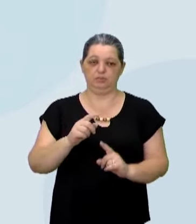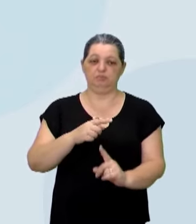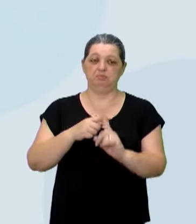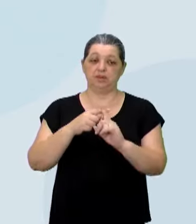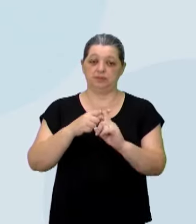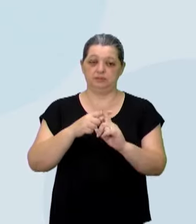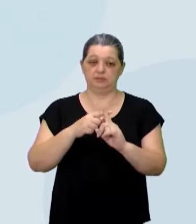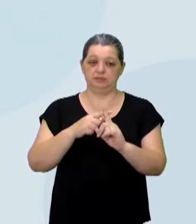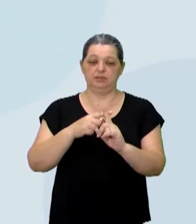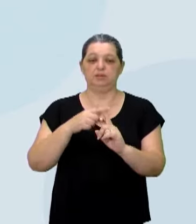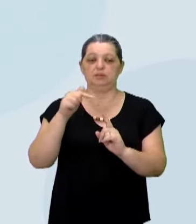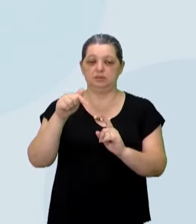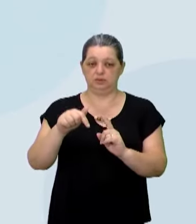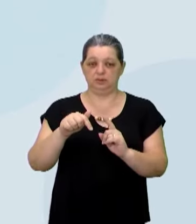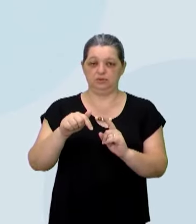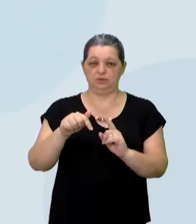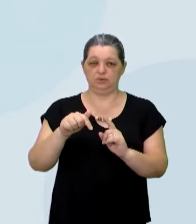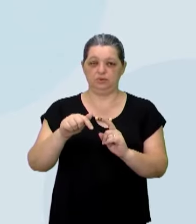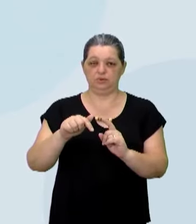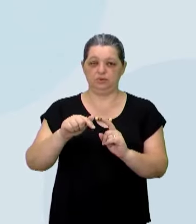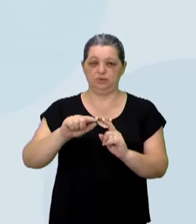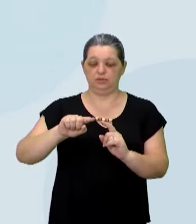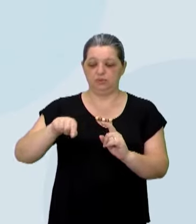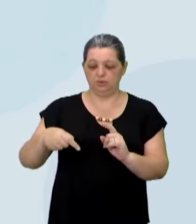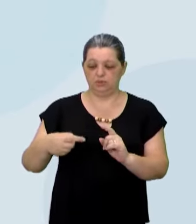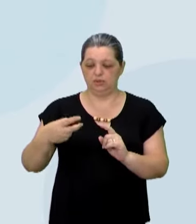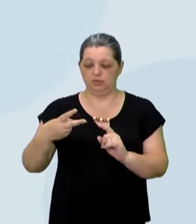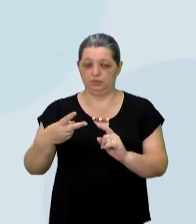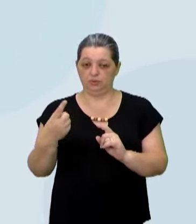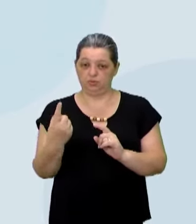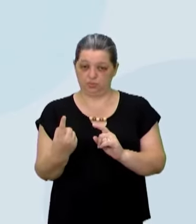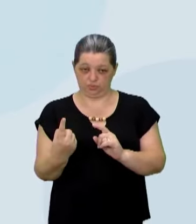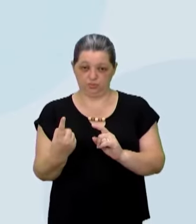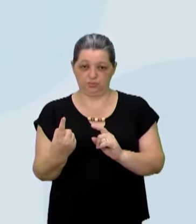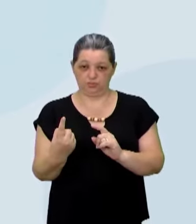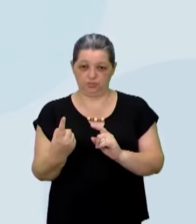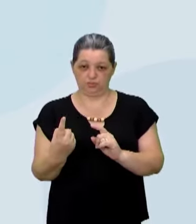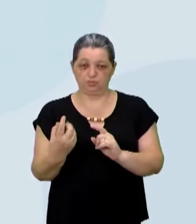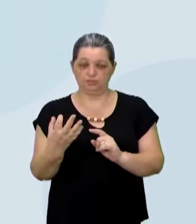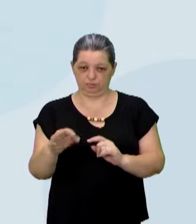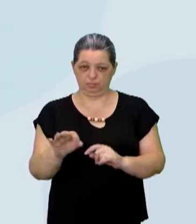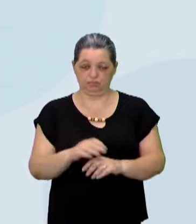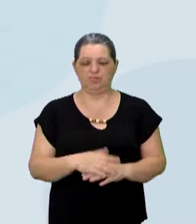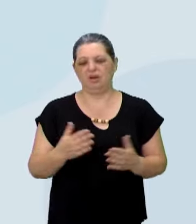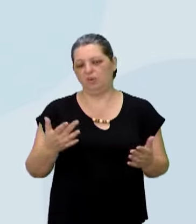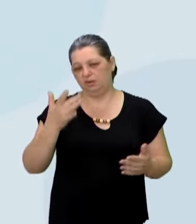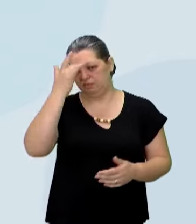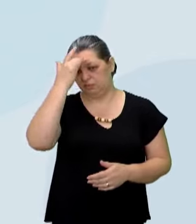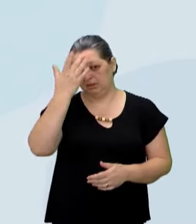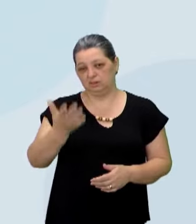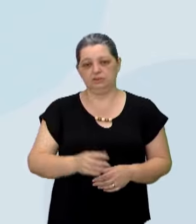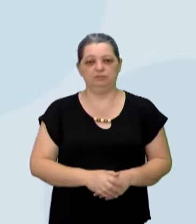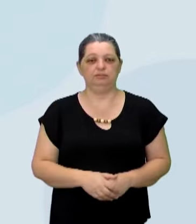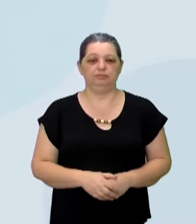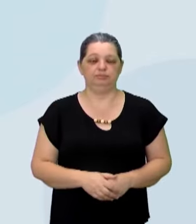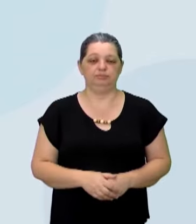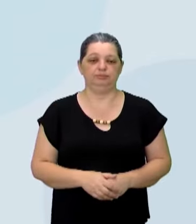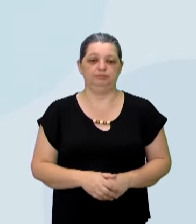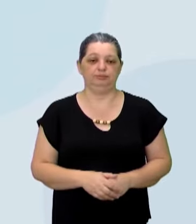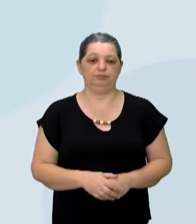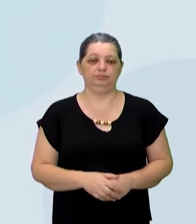mais 7 inteiros e 21 centésimos. Então agora é muito fácil, né, Vivi? É só agora